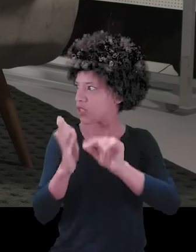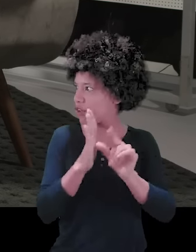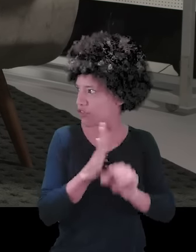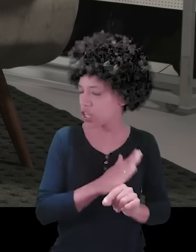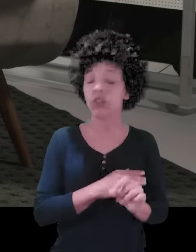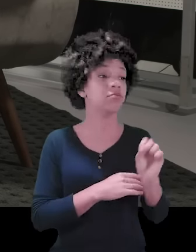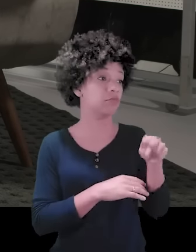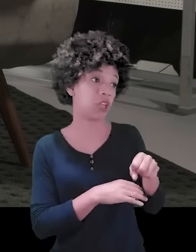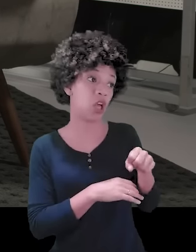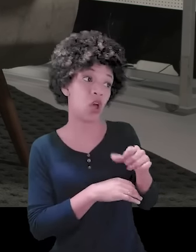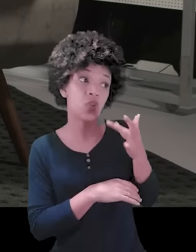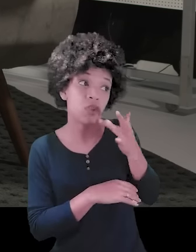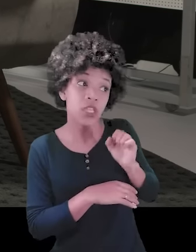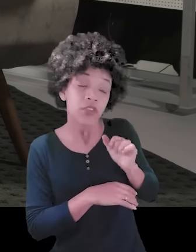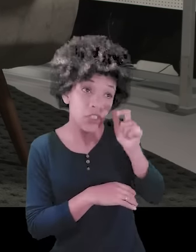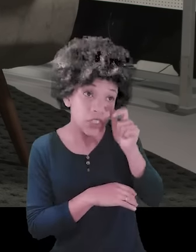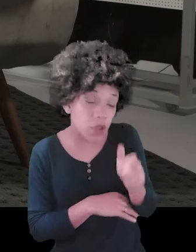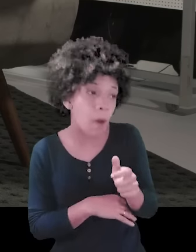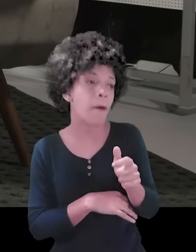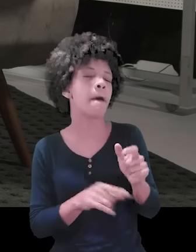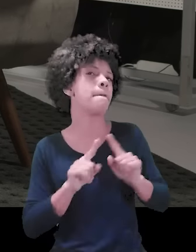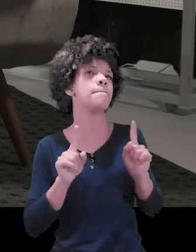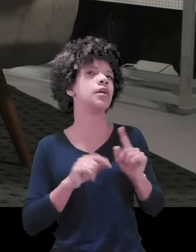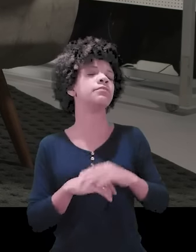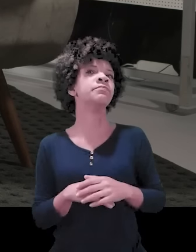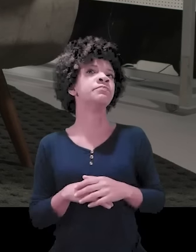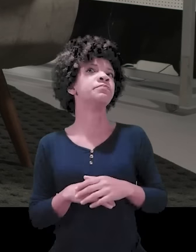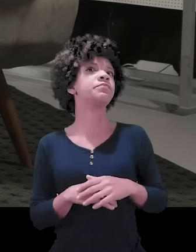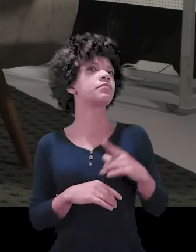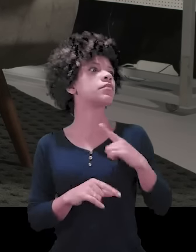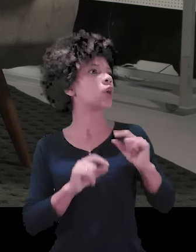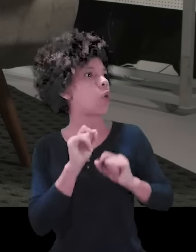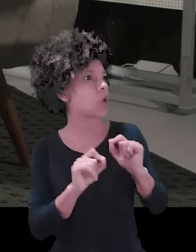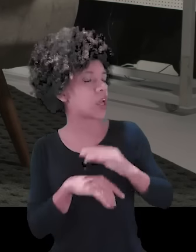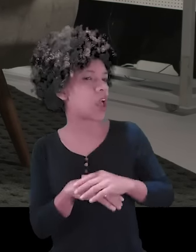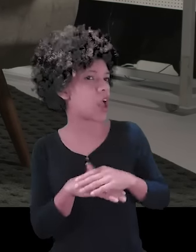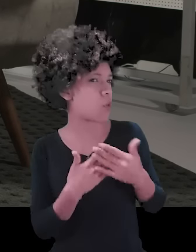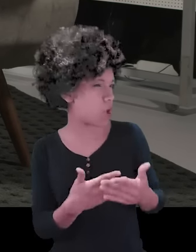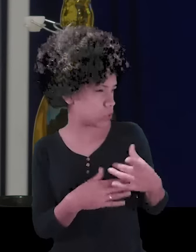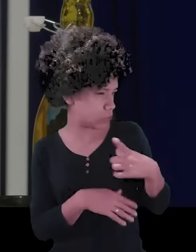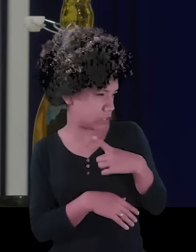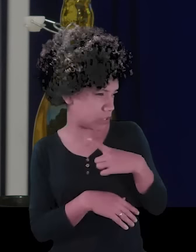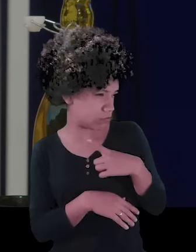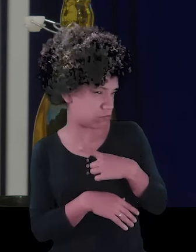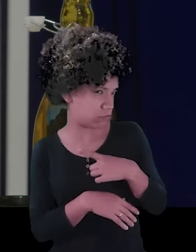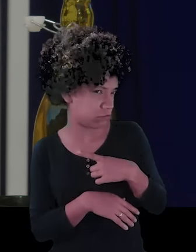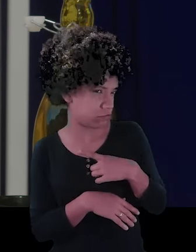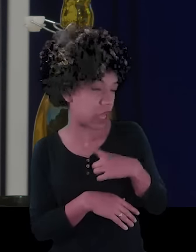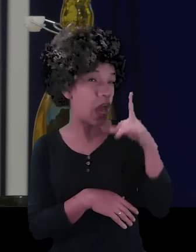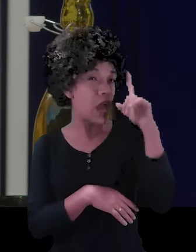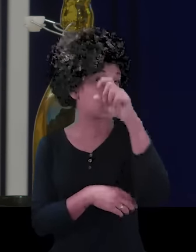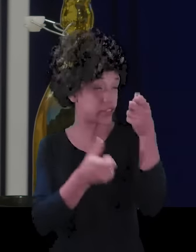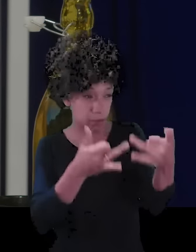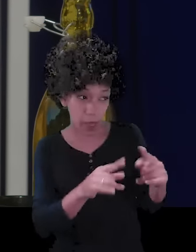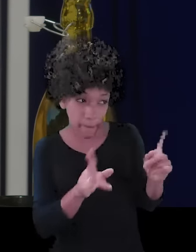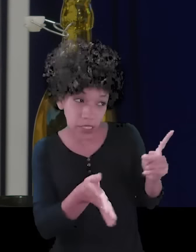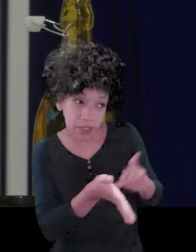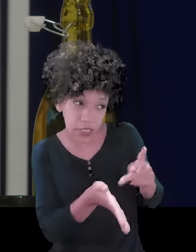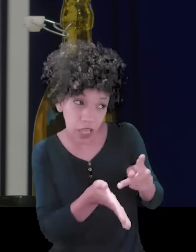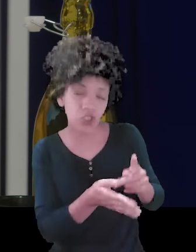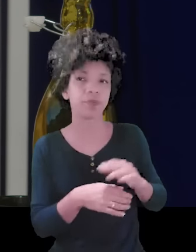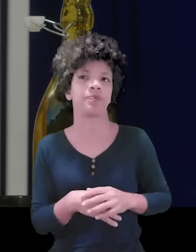não sei se vocês chegaram acompanhar mas assim essa situação quando a gente assim o edifício falar isso